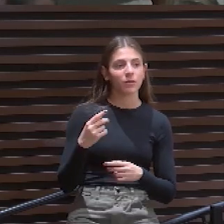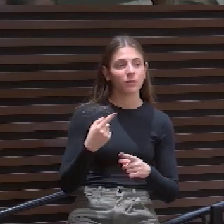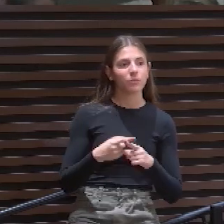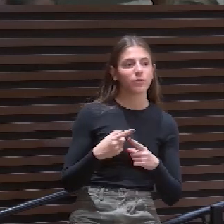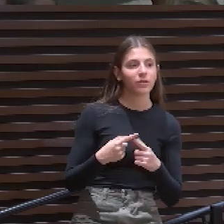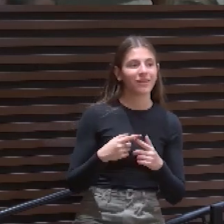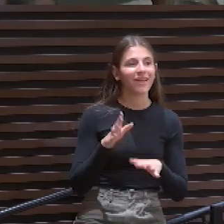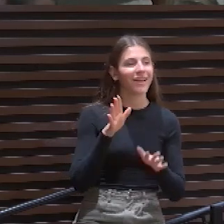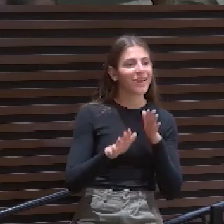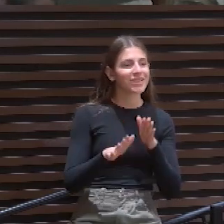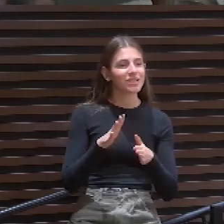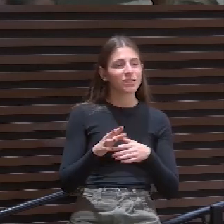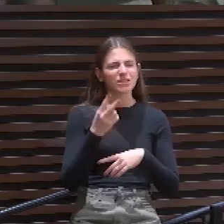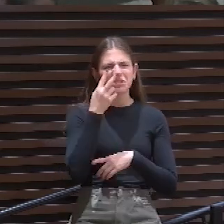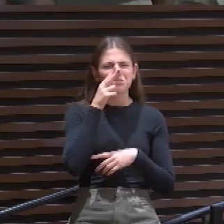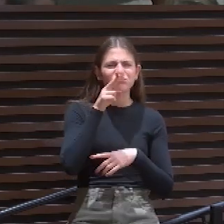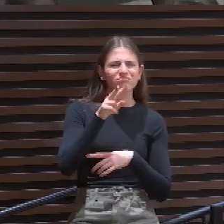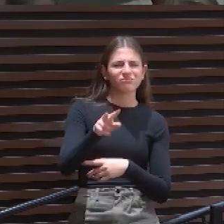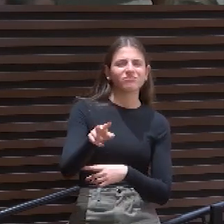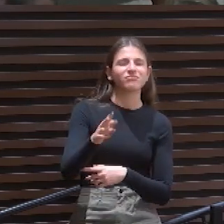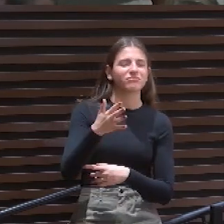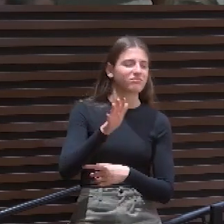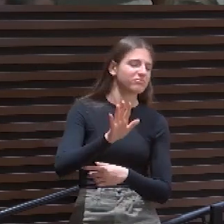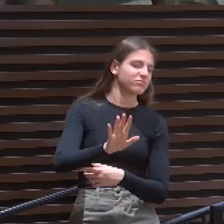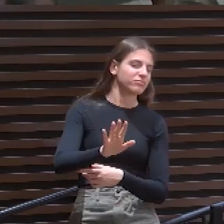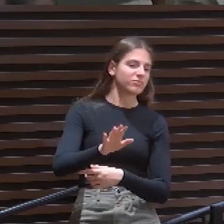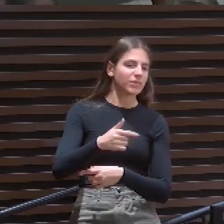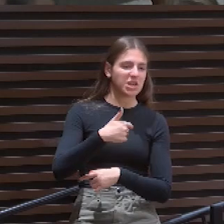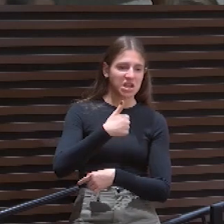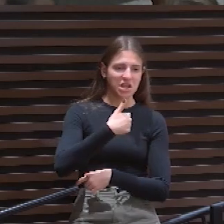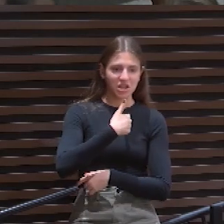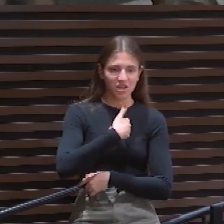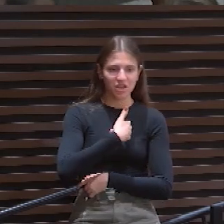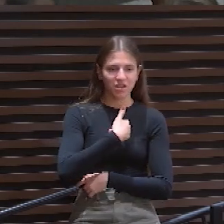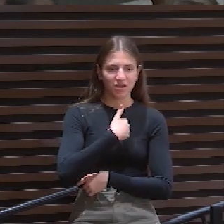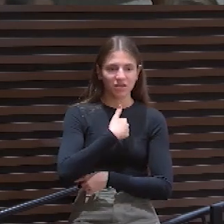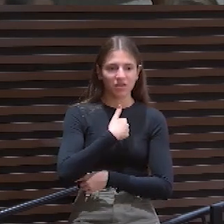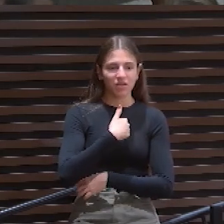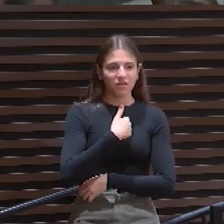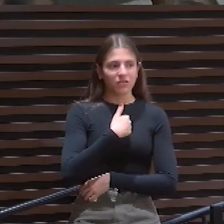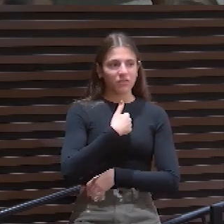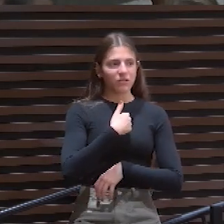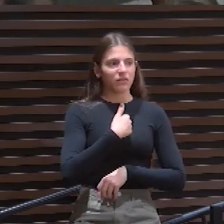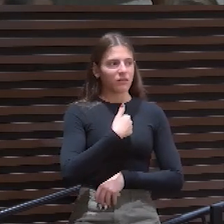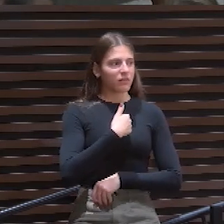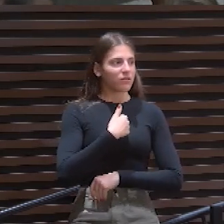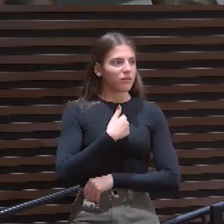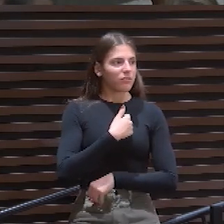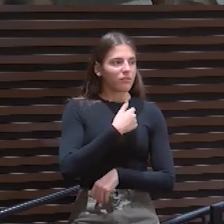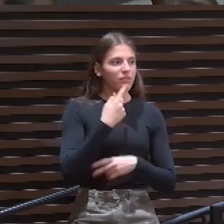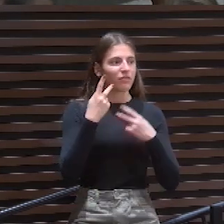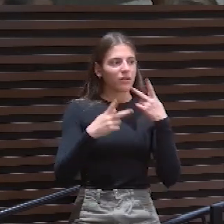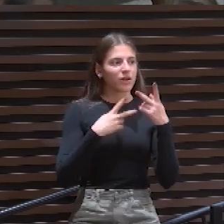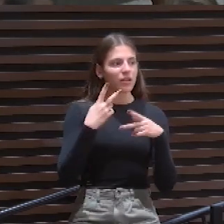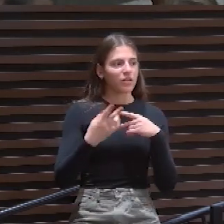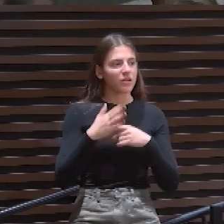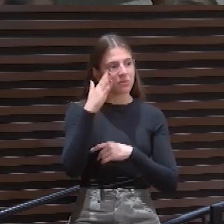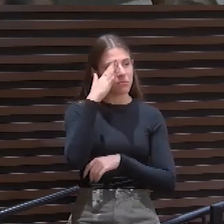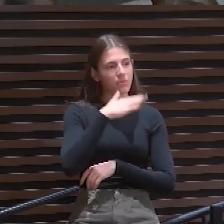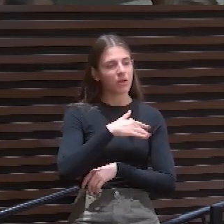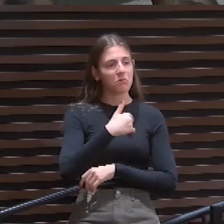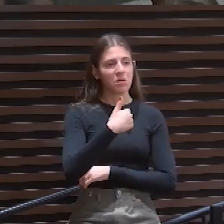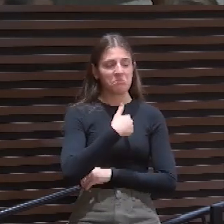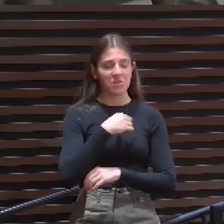calei, noutras eu fui ácido, eu falei: olha, ele já se virou contra fulano, ciclano e beltrano, agora é minha